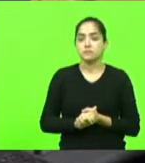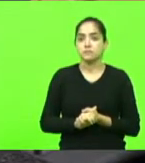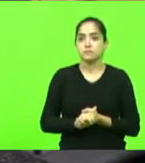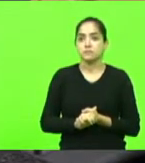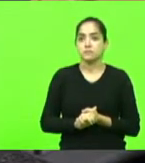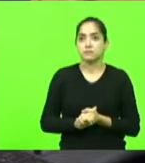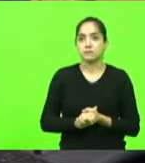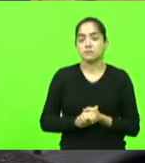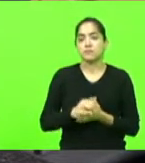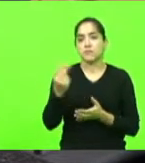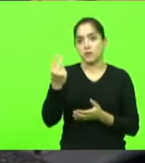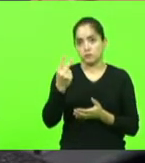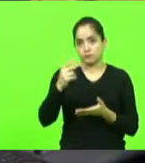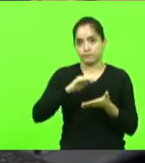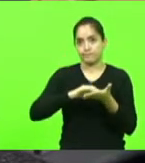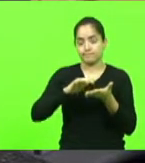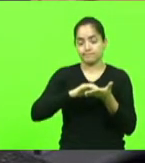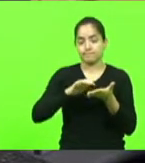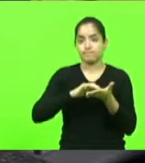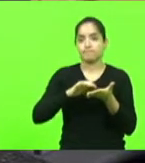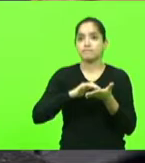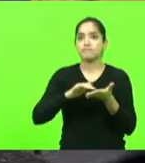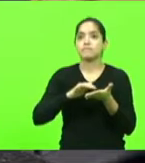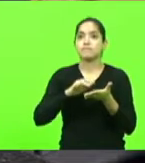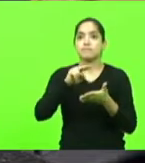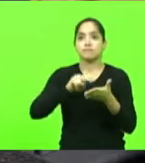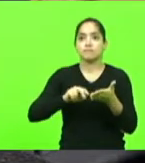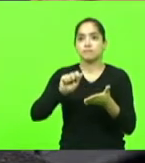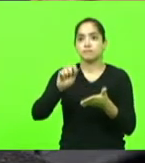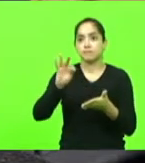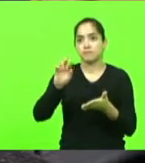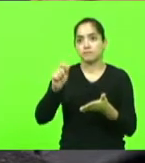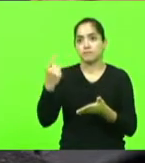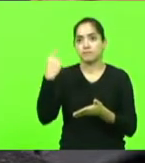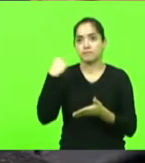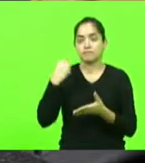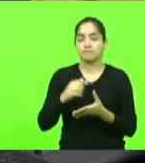o segundo secretário lavrou a presente ata.